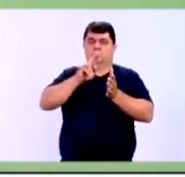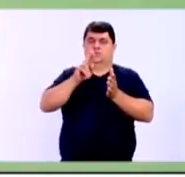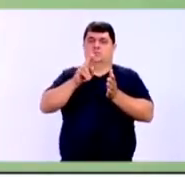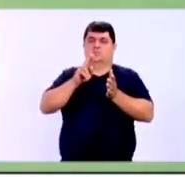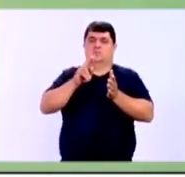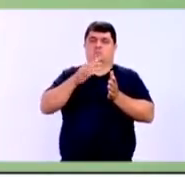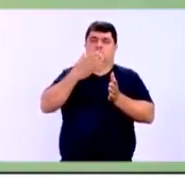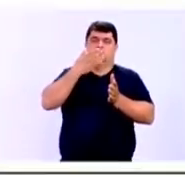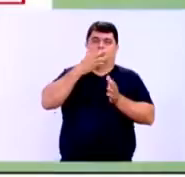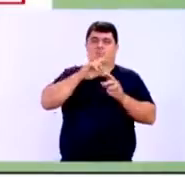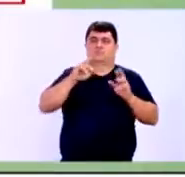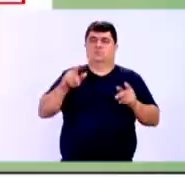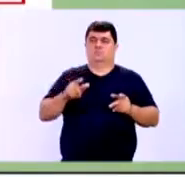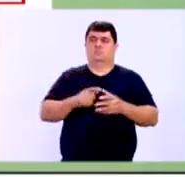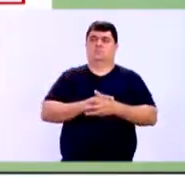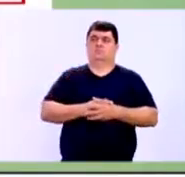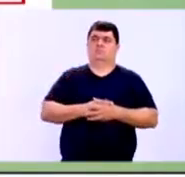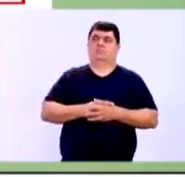métodos.